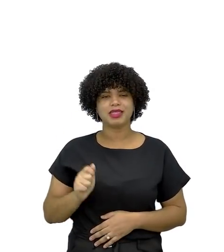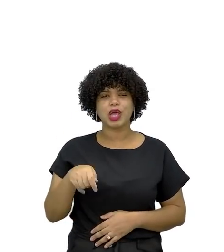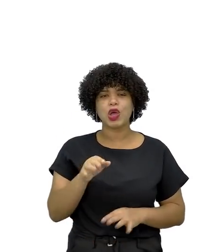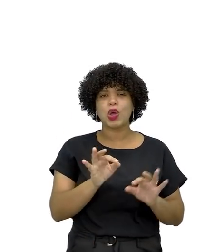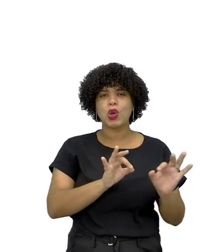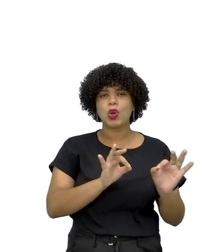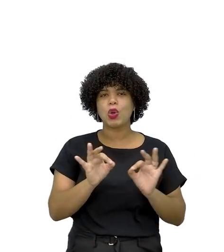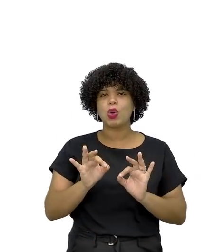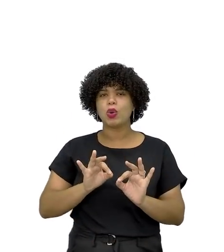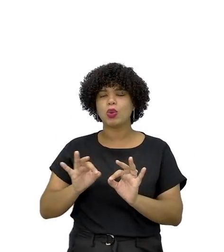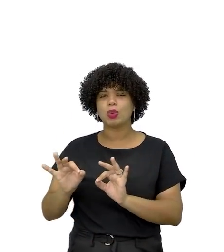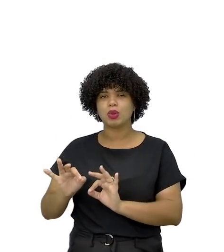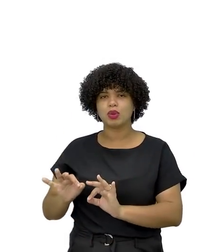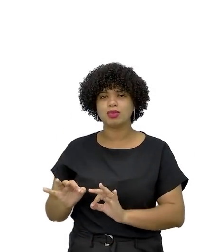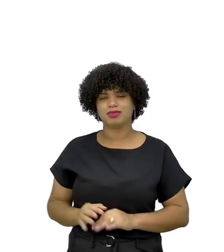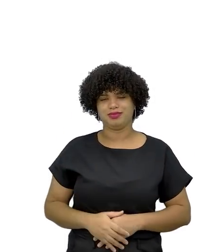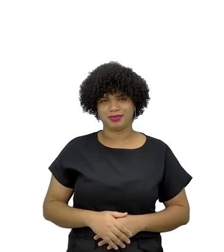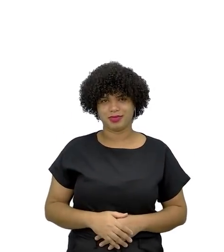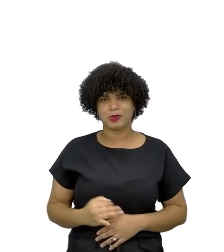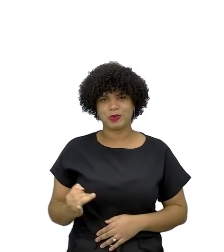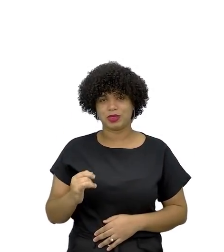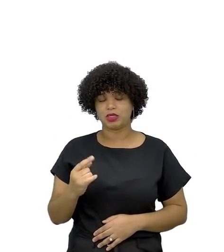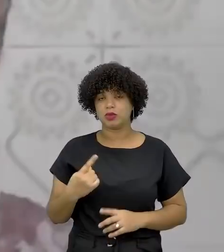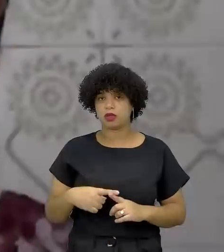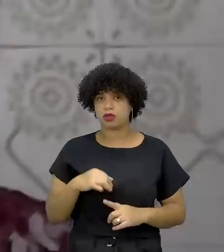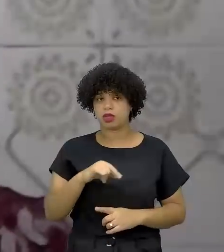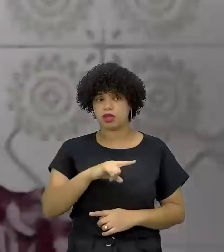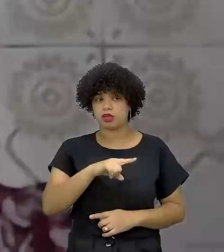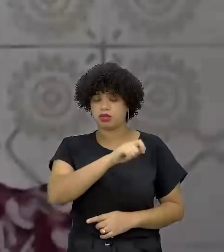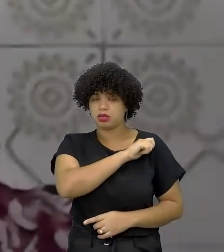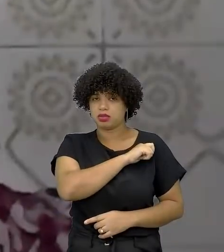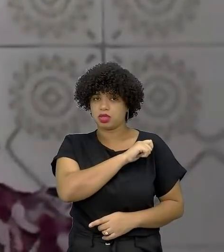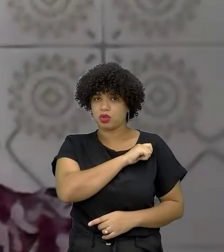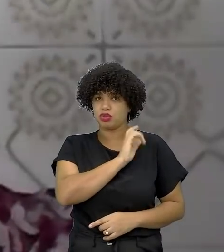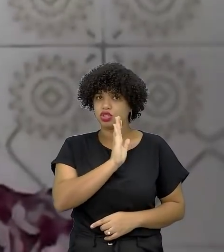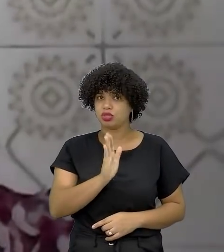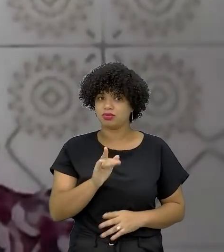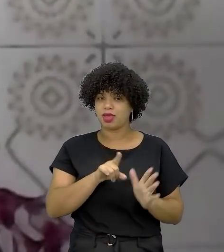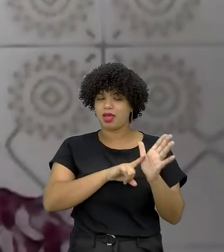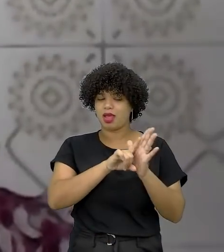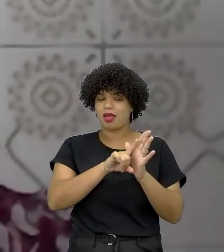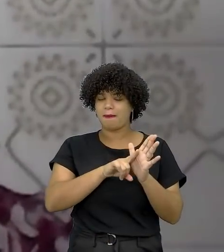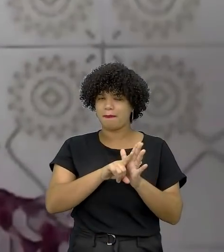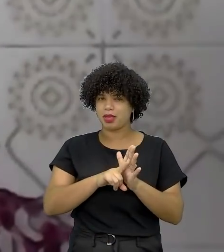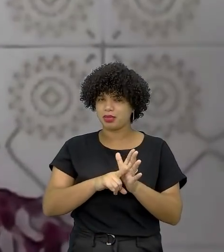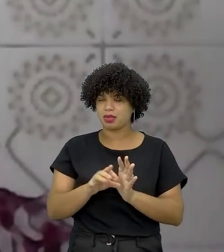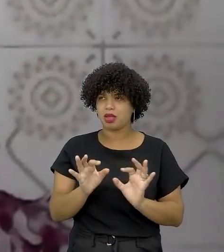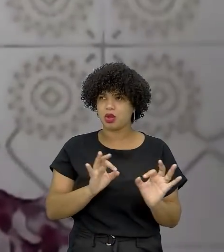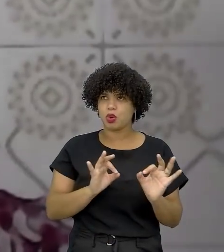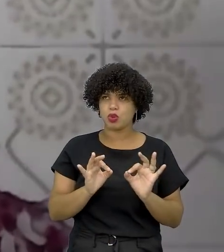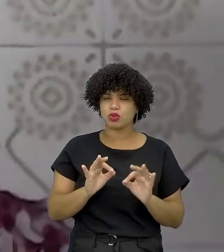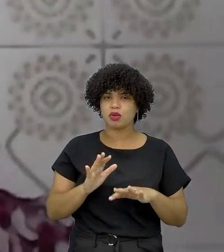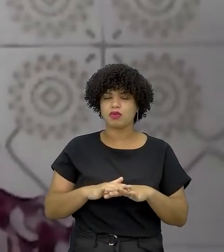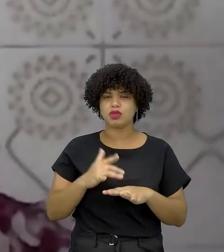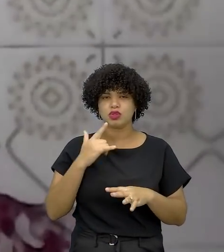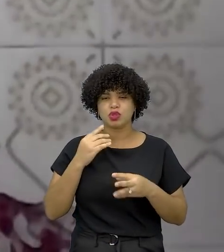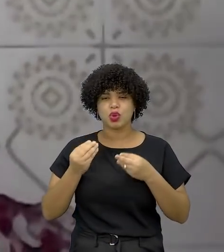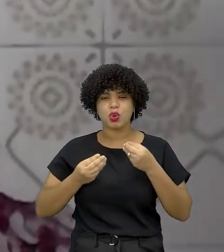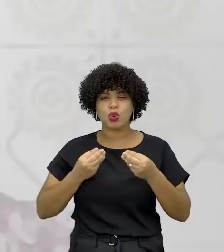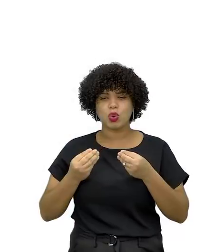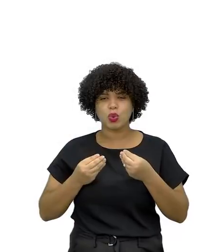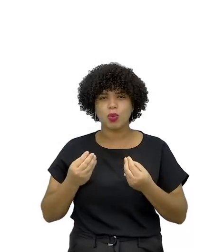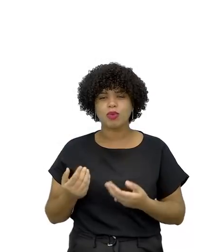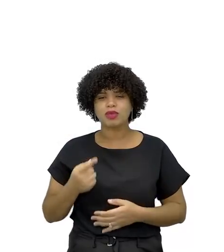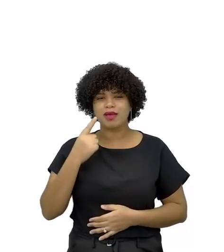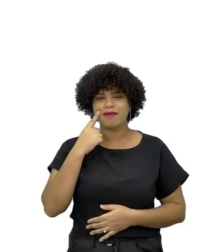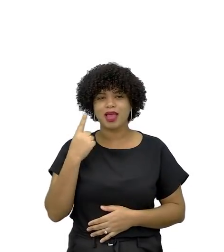já terem ido atrás de todo o material, ter esquematizado de que forma eles estão colocando os registros das